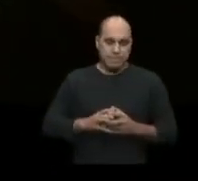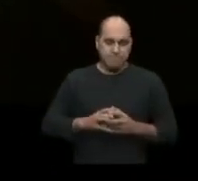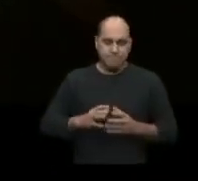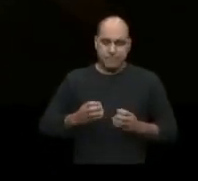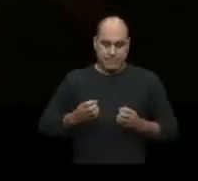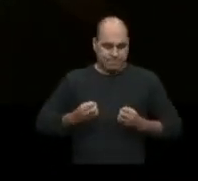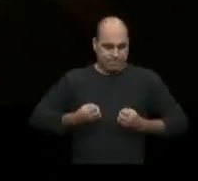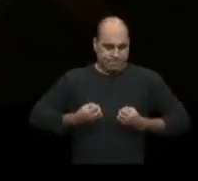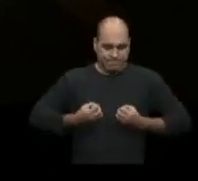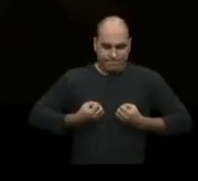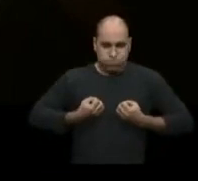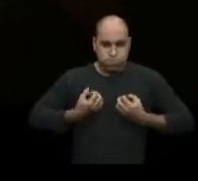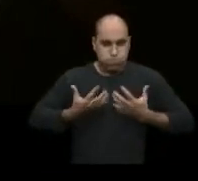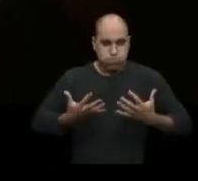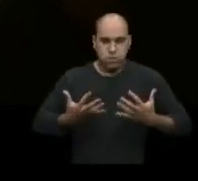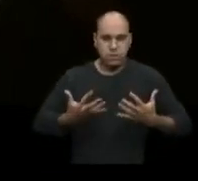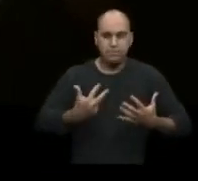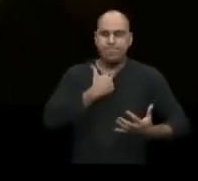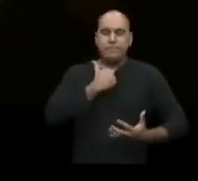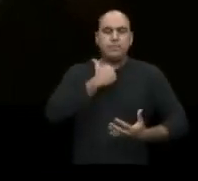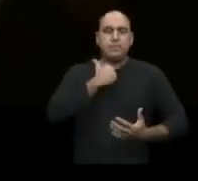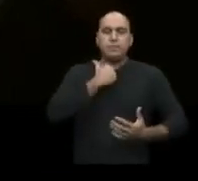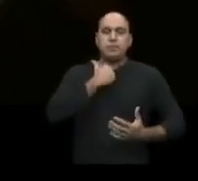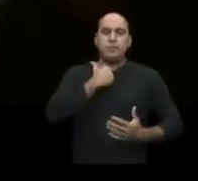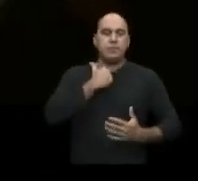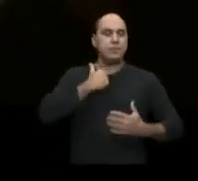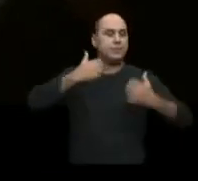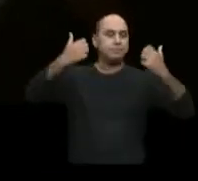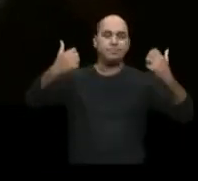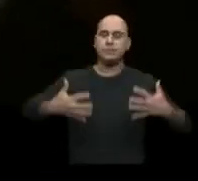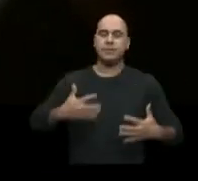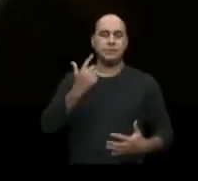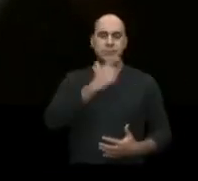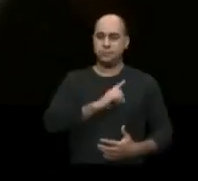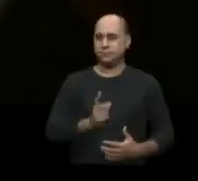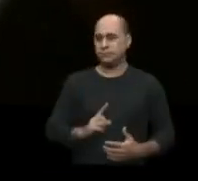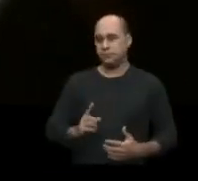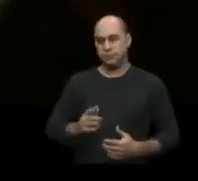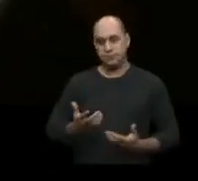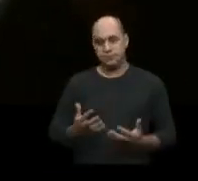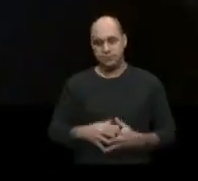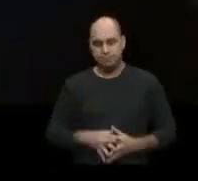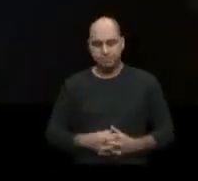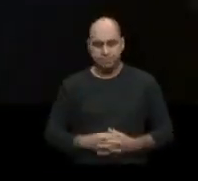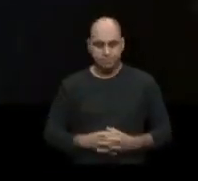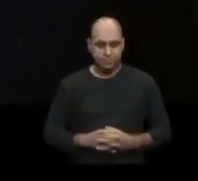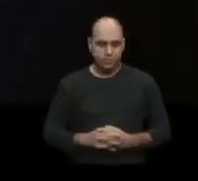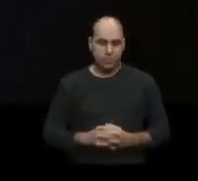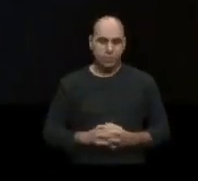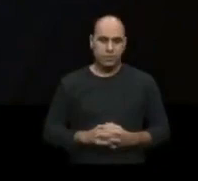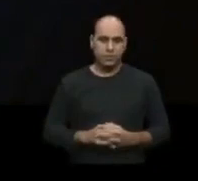Conseguem expressar o misto de sentimento que temos aqui neste momento.